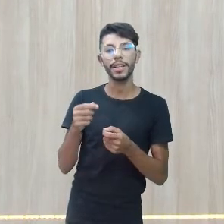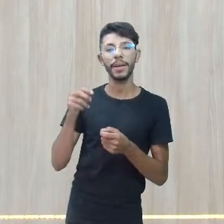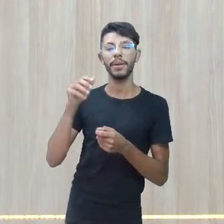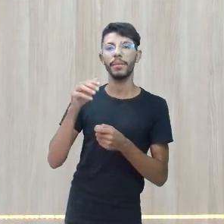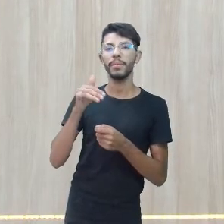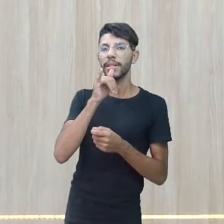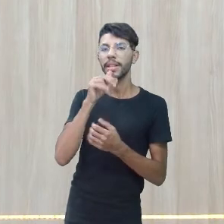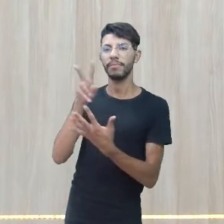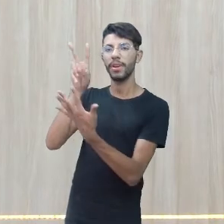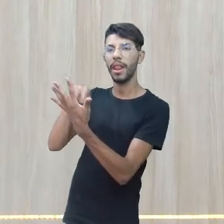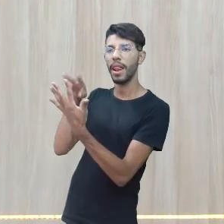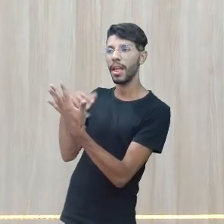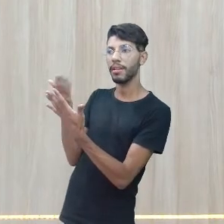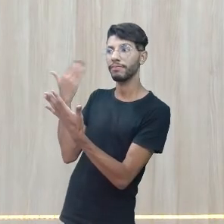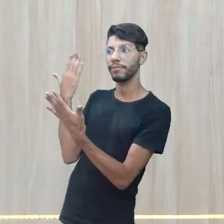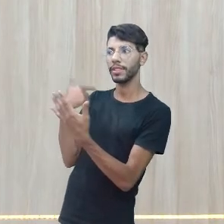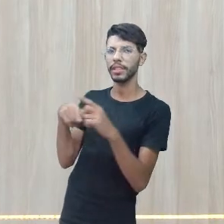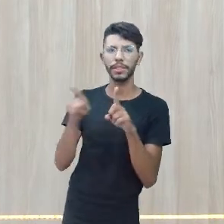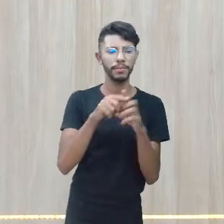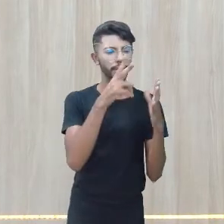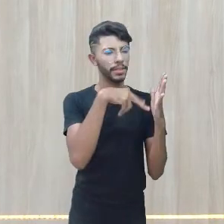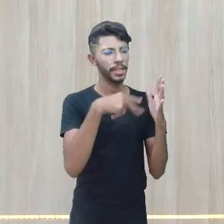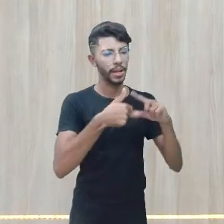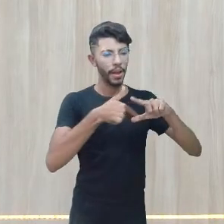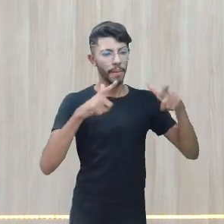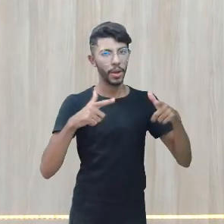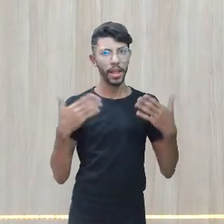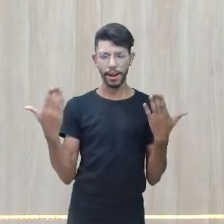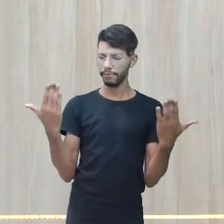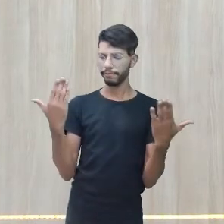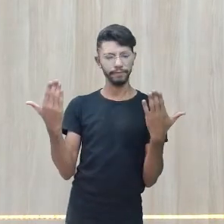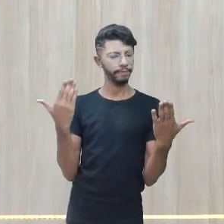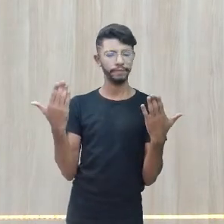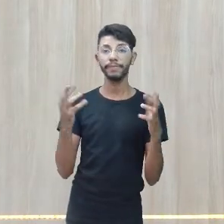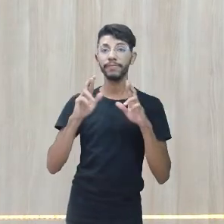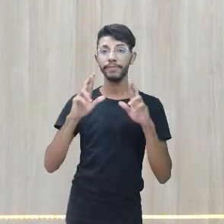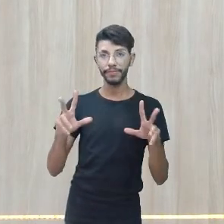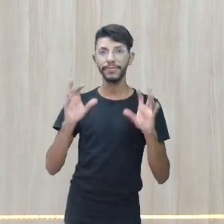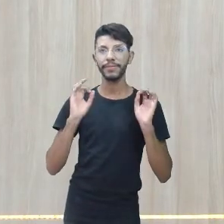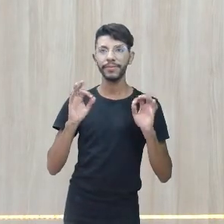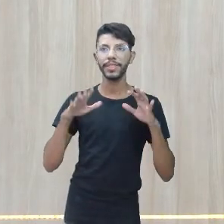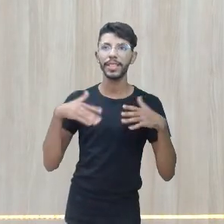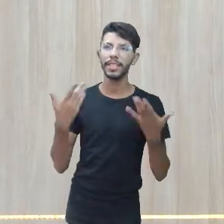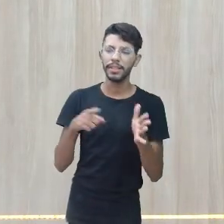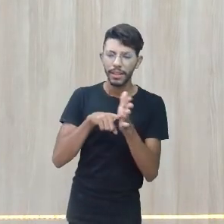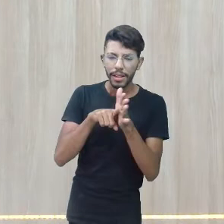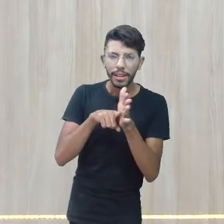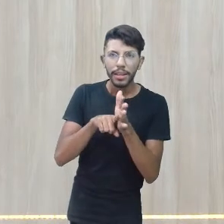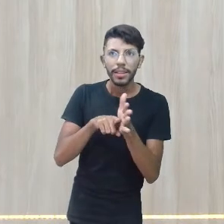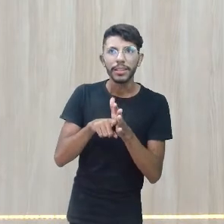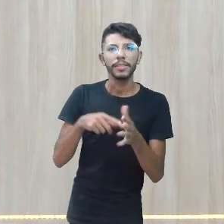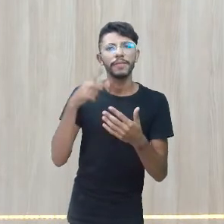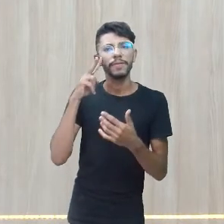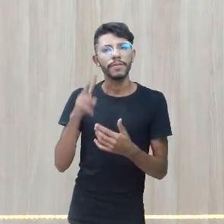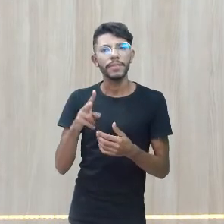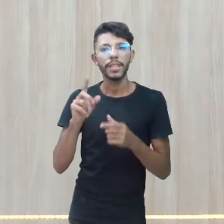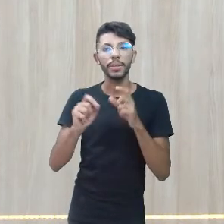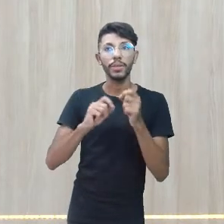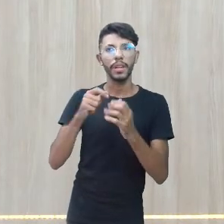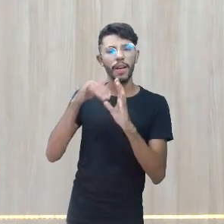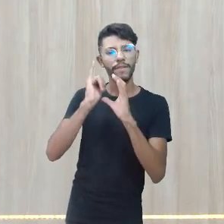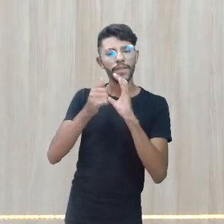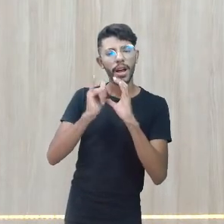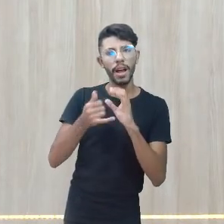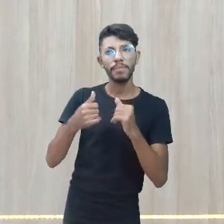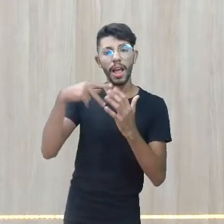e uma moderna e ver essas diferenças. Então, pesquisa, vê essas